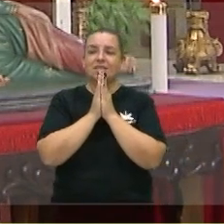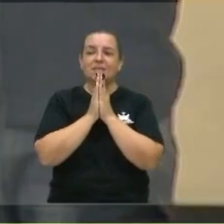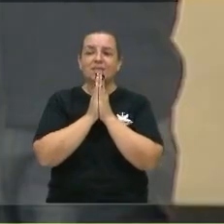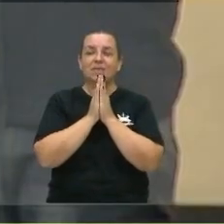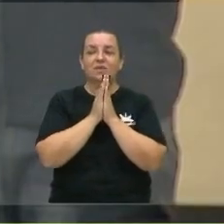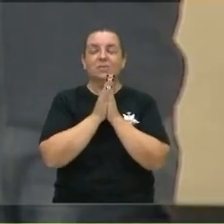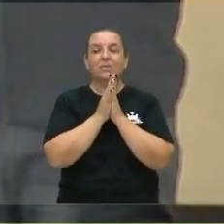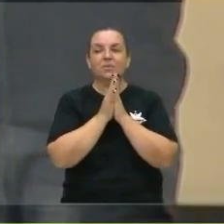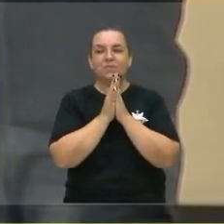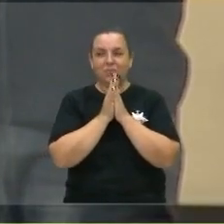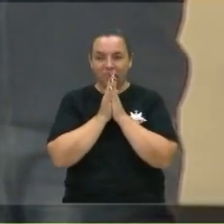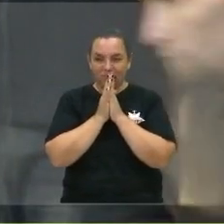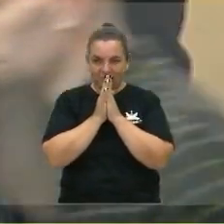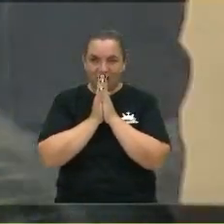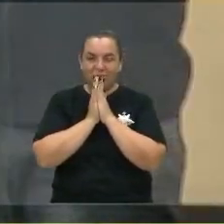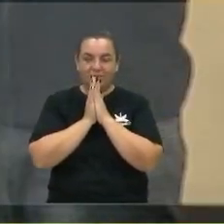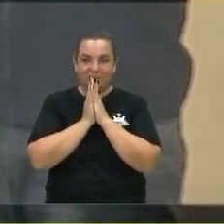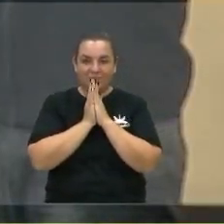adoração.